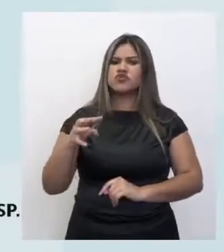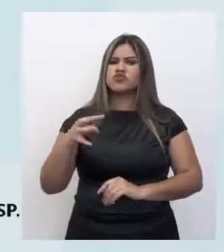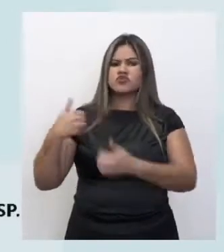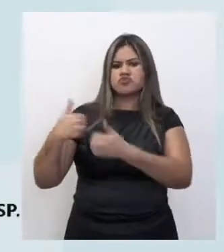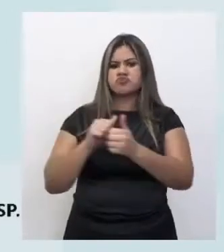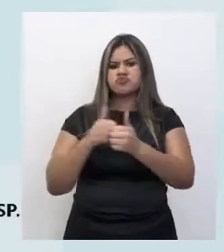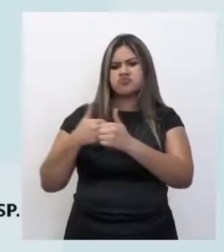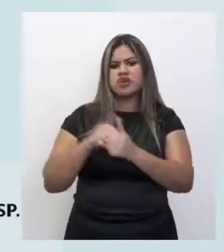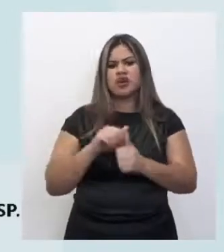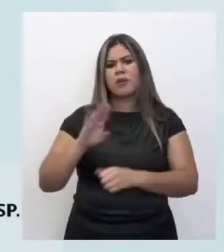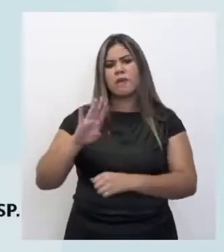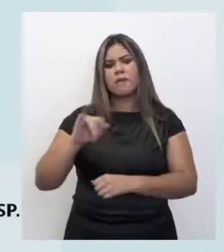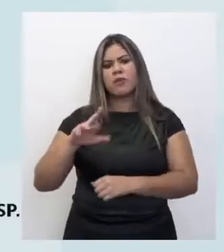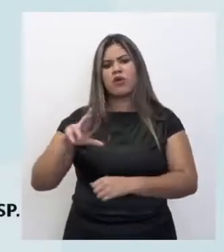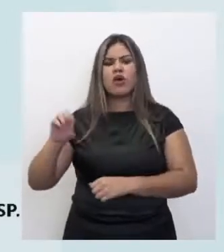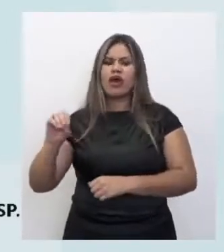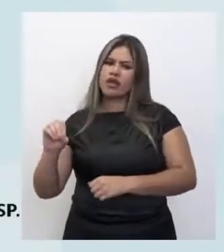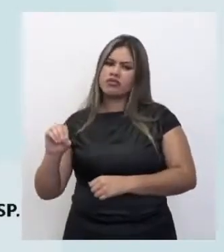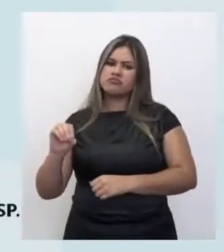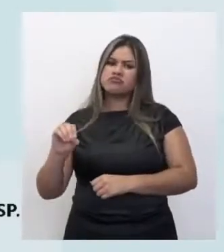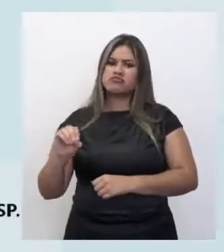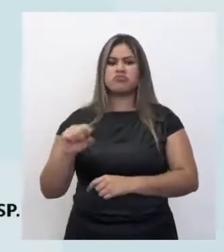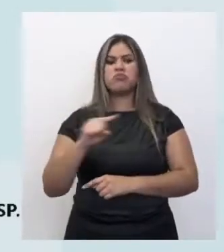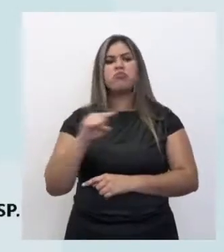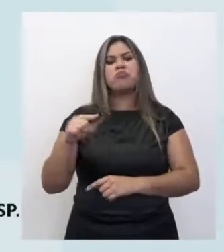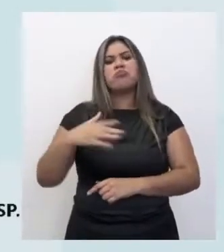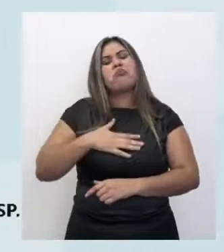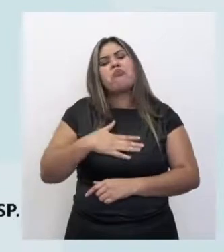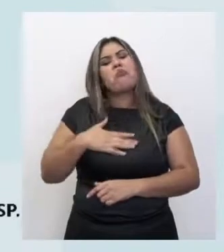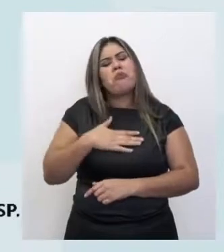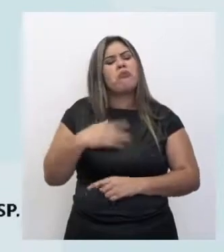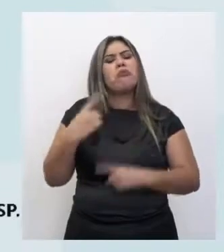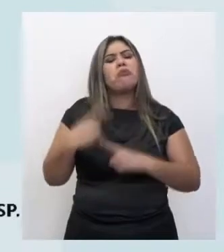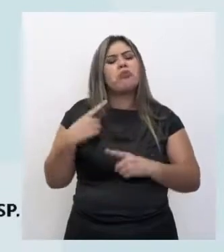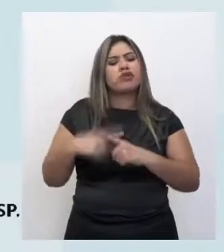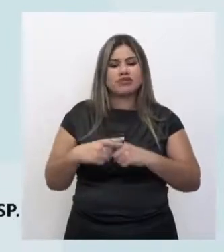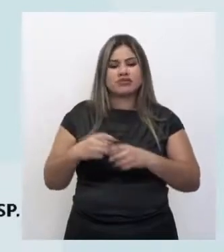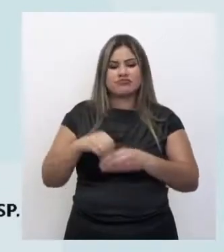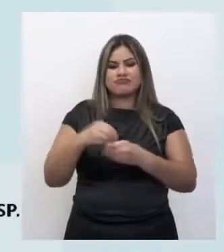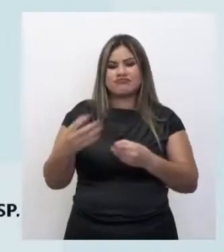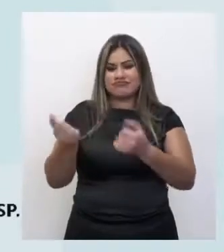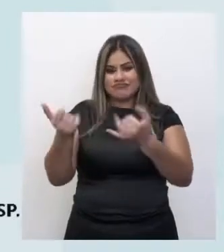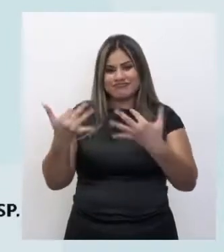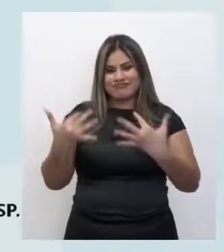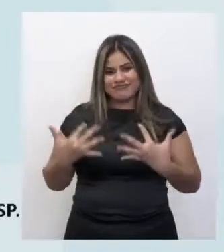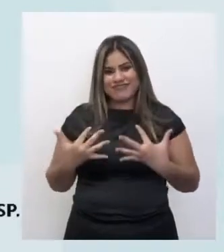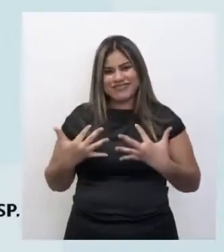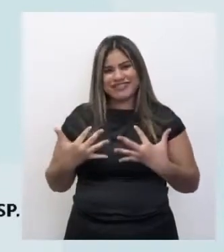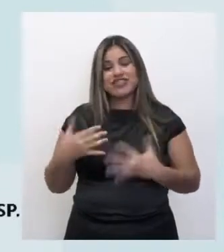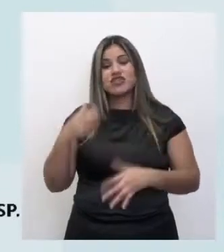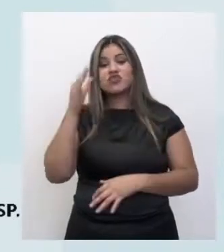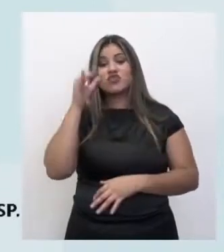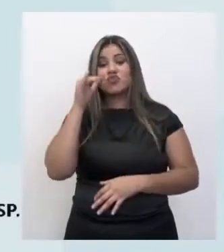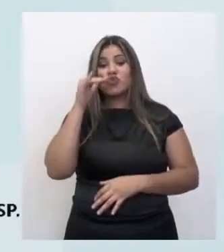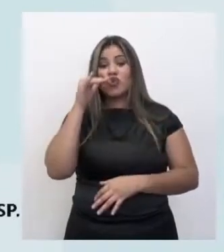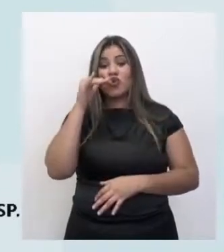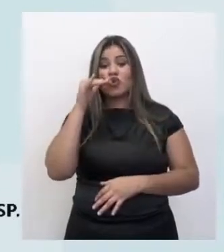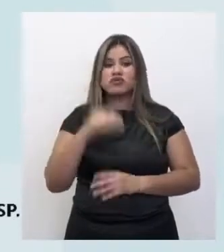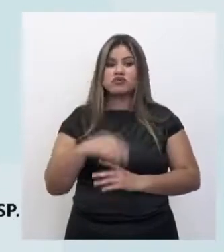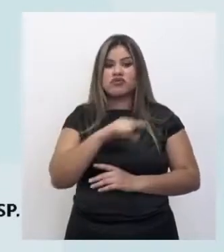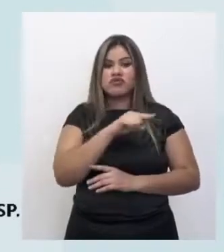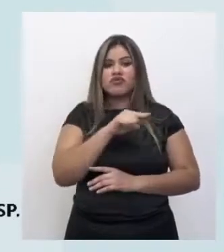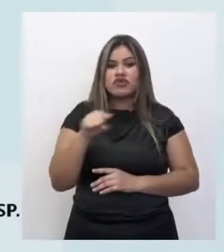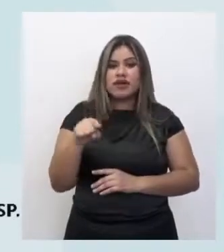alguma blogueira? E por que vocês gostam de acompanhar esse conteúdo? Conta pra gente aqui, a gente quer saber que tipo